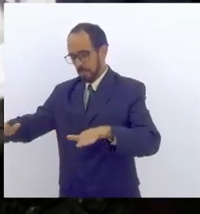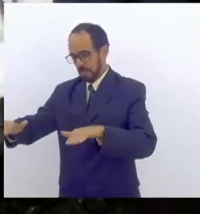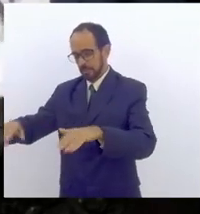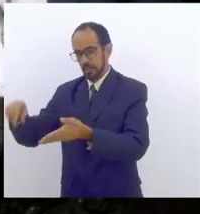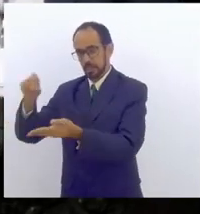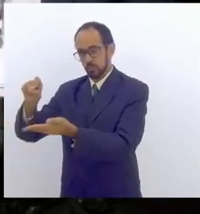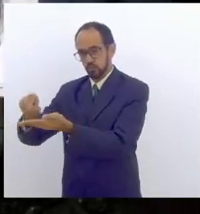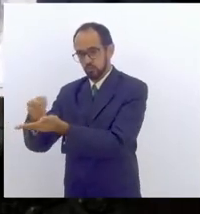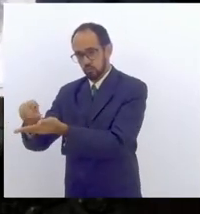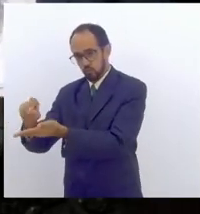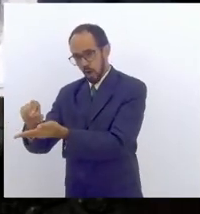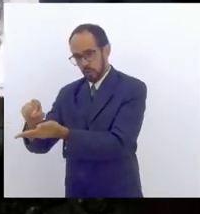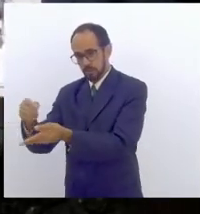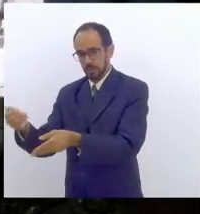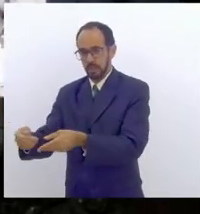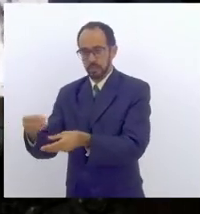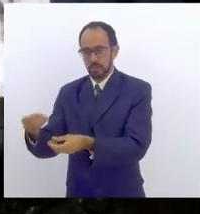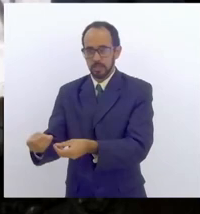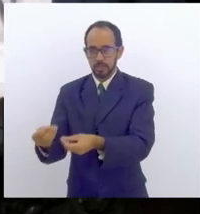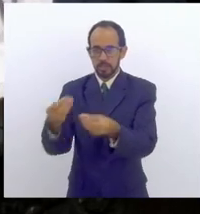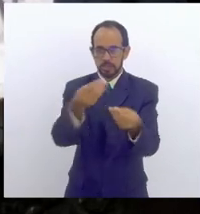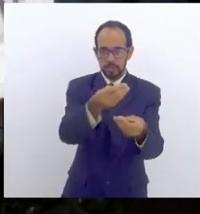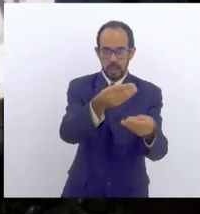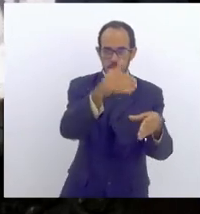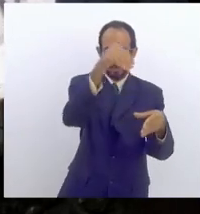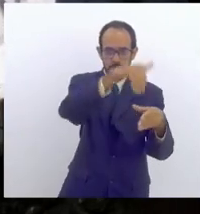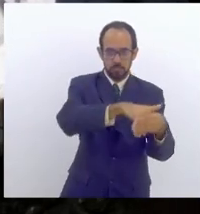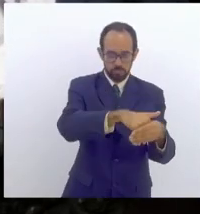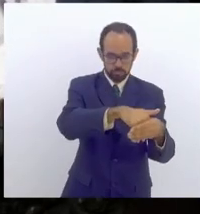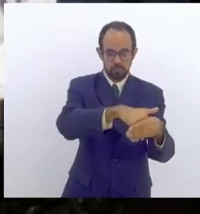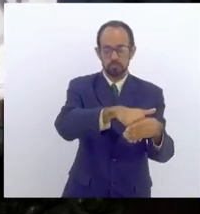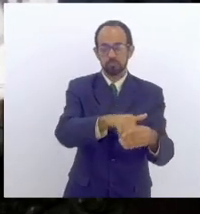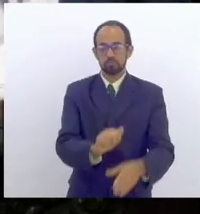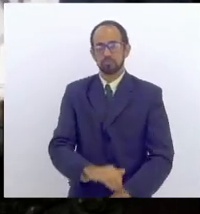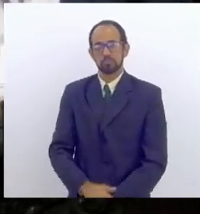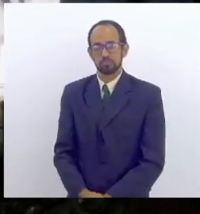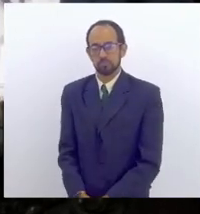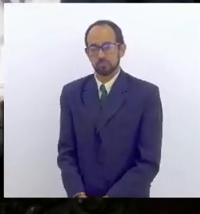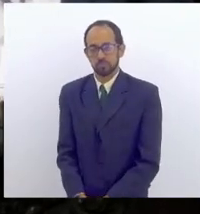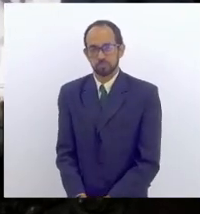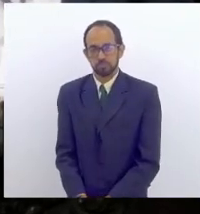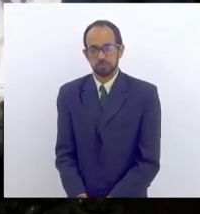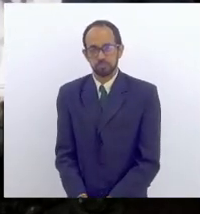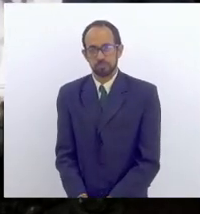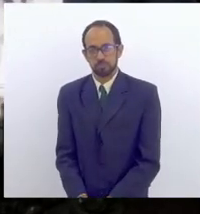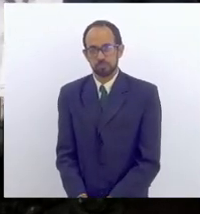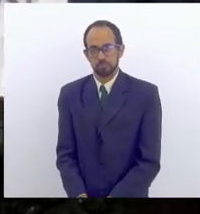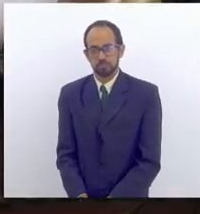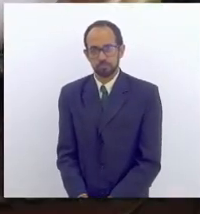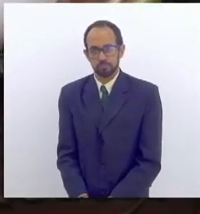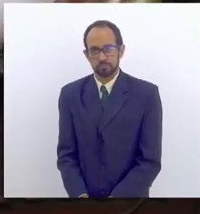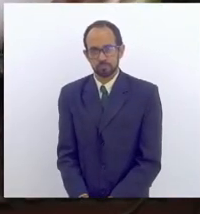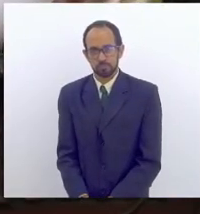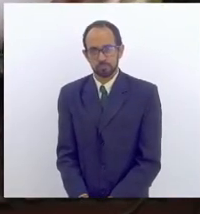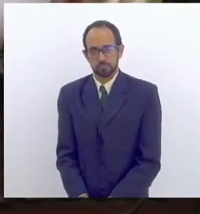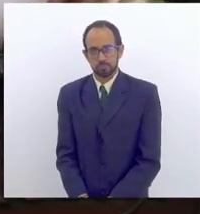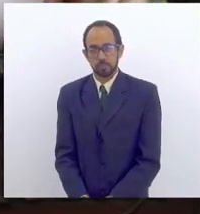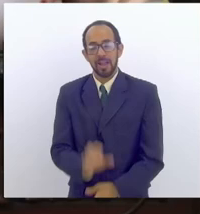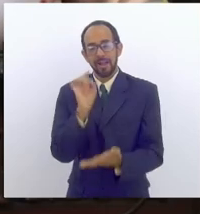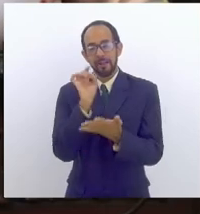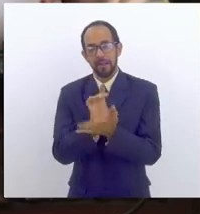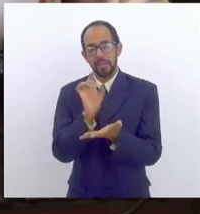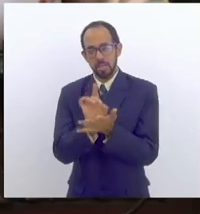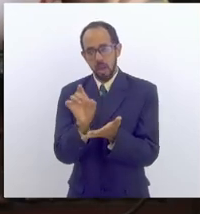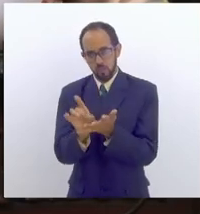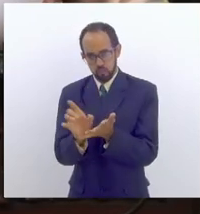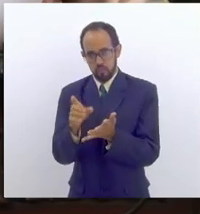seu voto, entrega aqui e será depositado na urna. É isso? Um a um. Irão